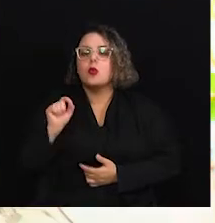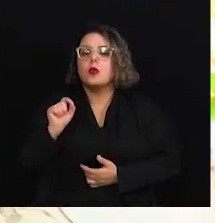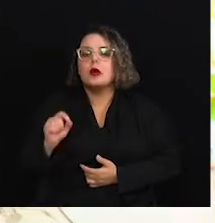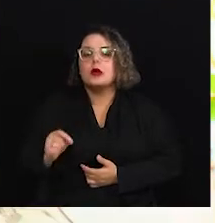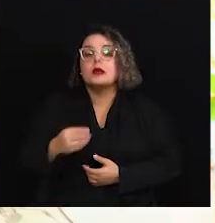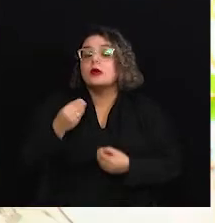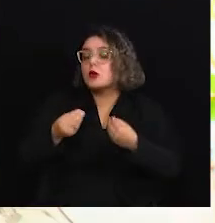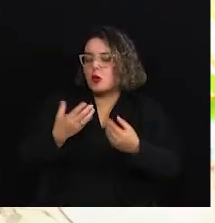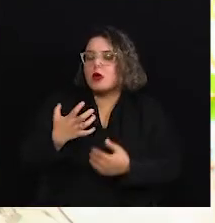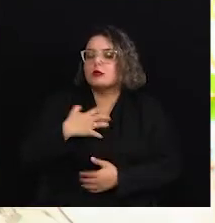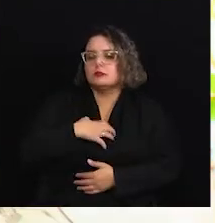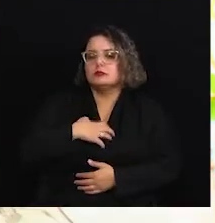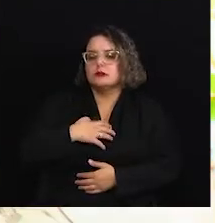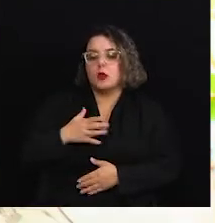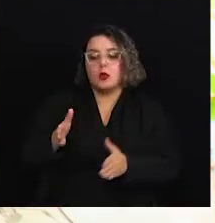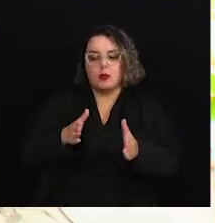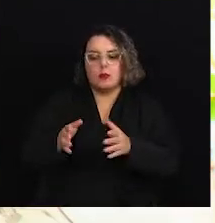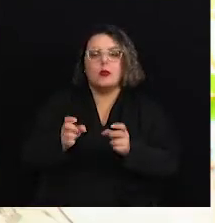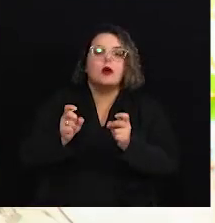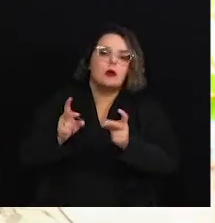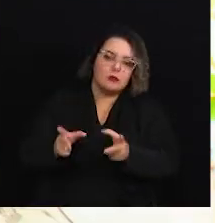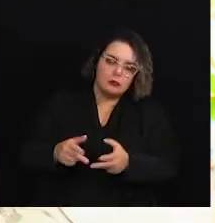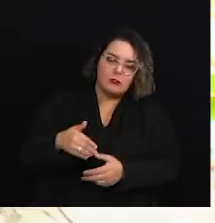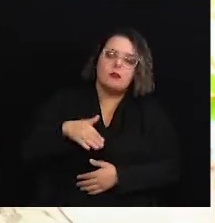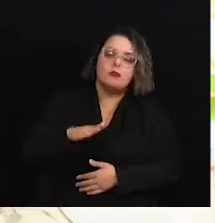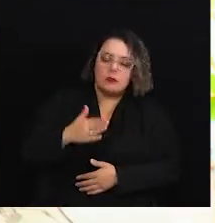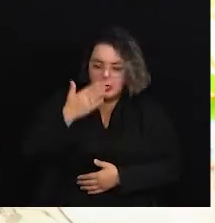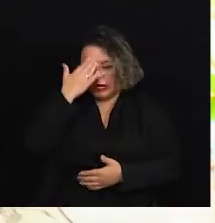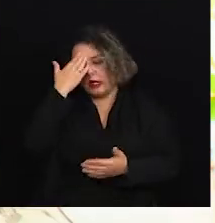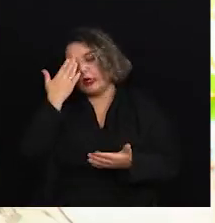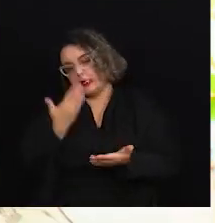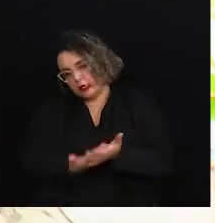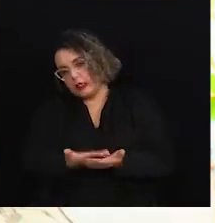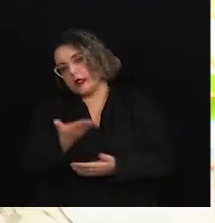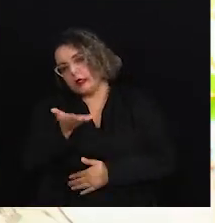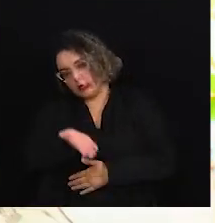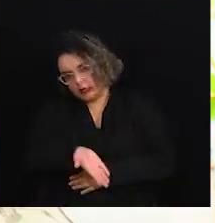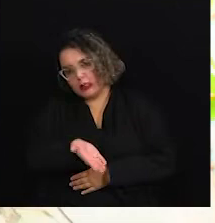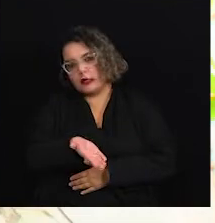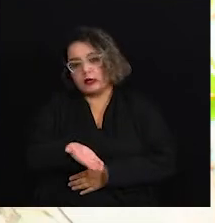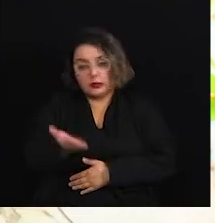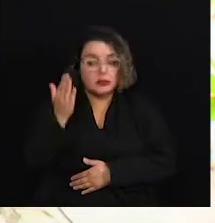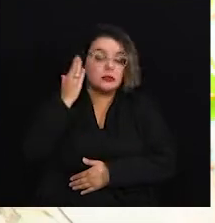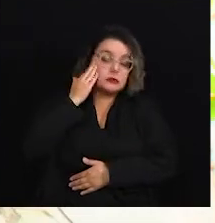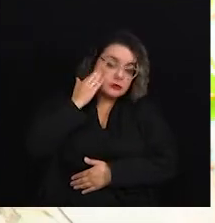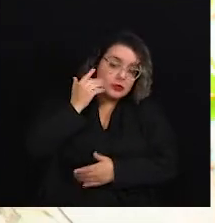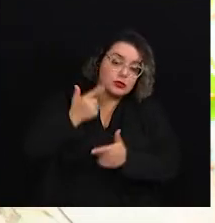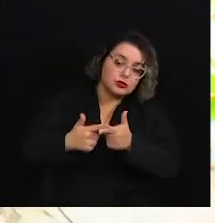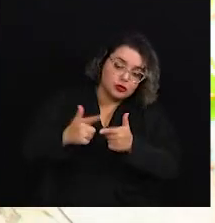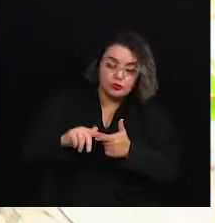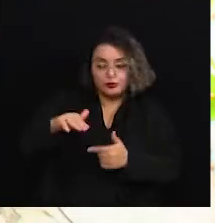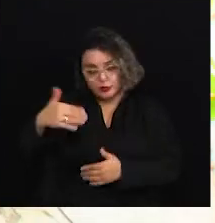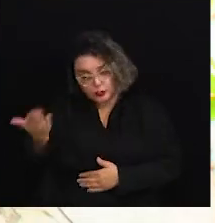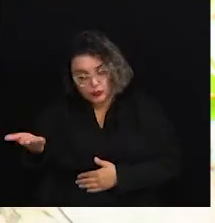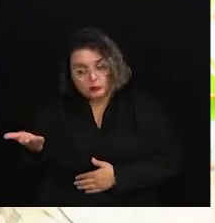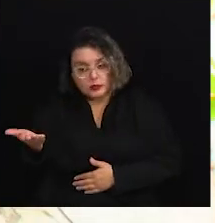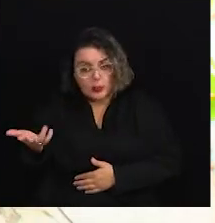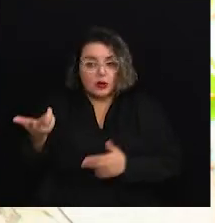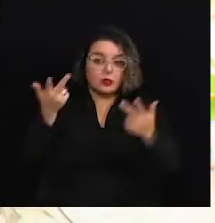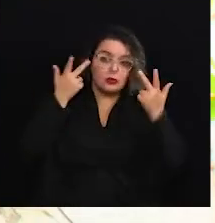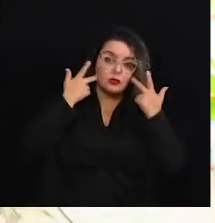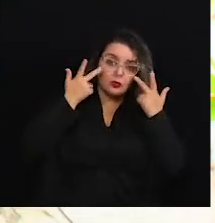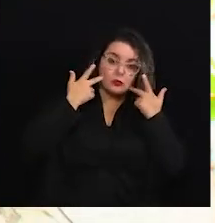sentindo. Então imagina que no momento de vender, você tem muito mais credibilidade, porque você entende o mesmo problema que a outra pessoa tem do outro